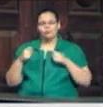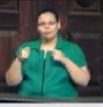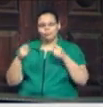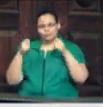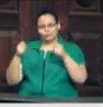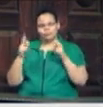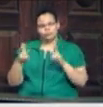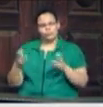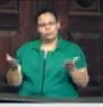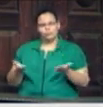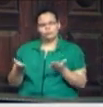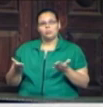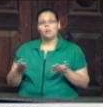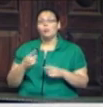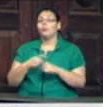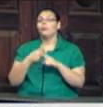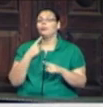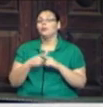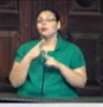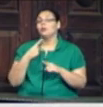atual. E por quê?